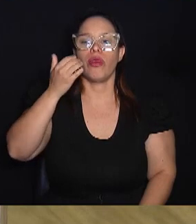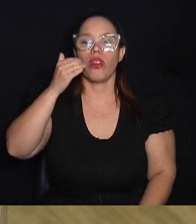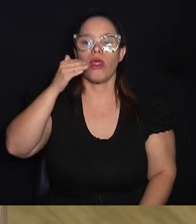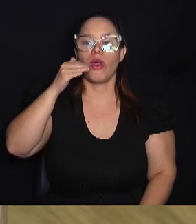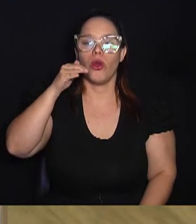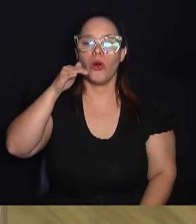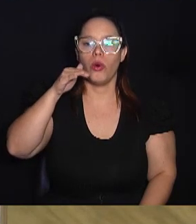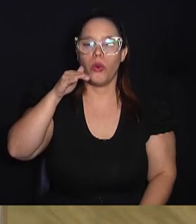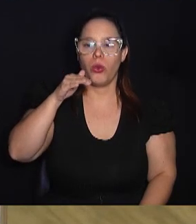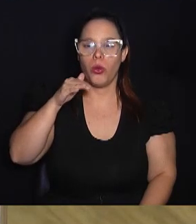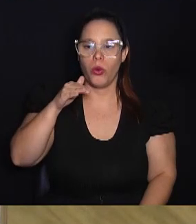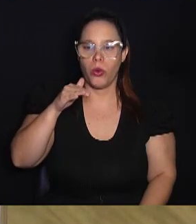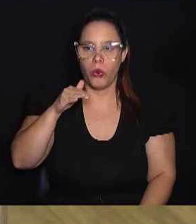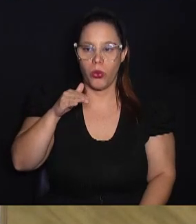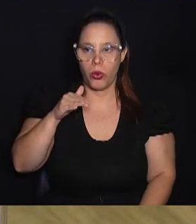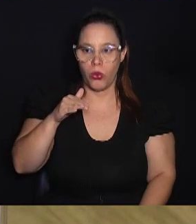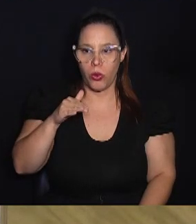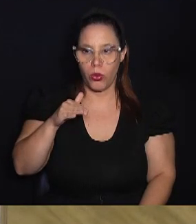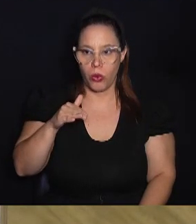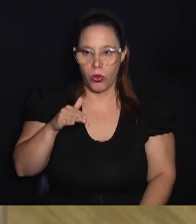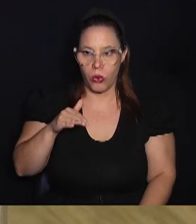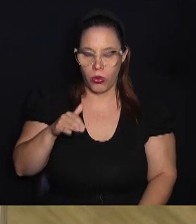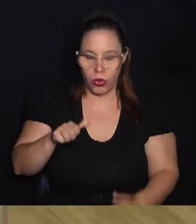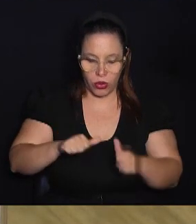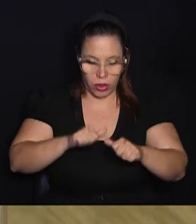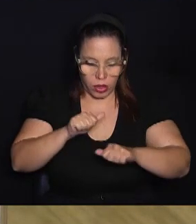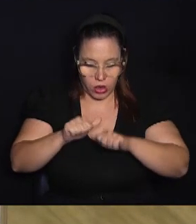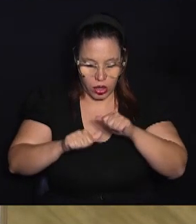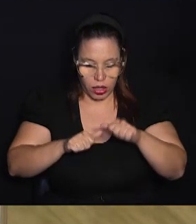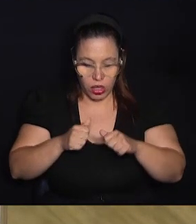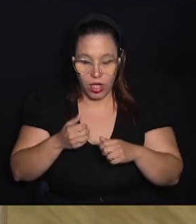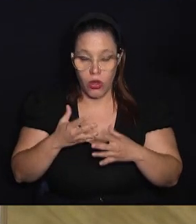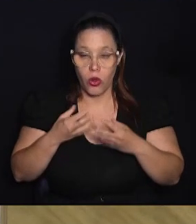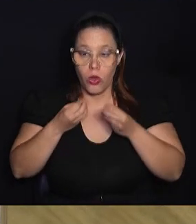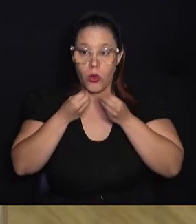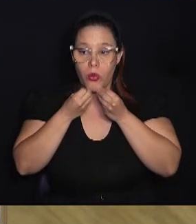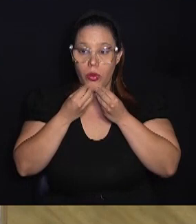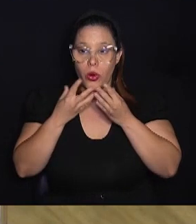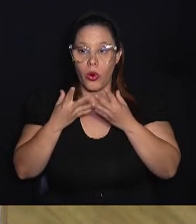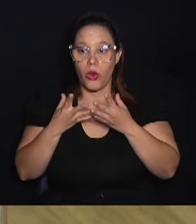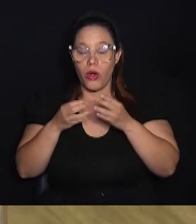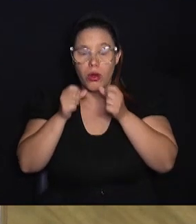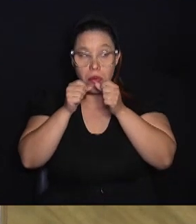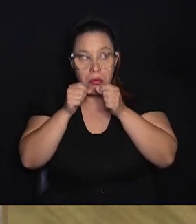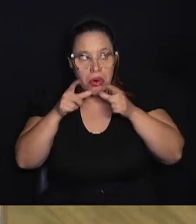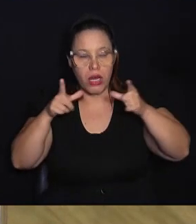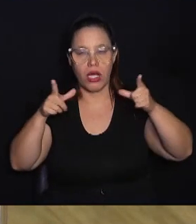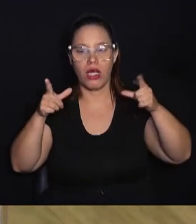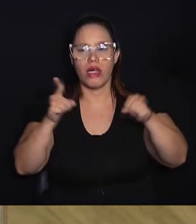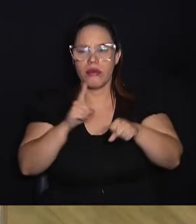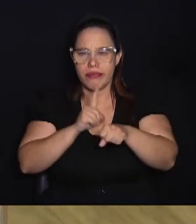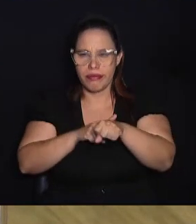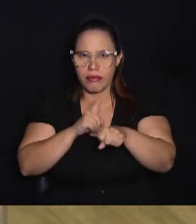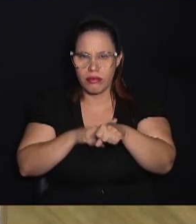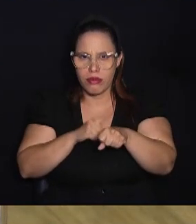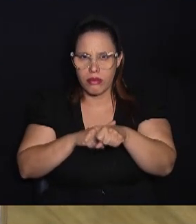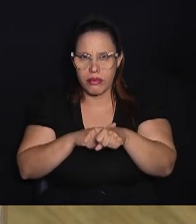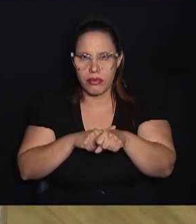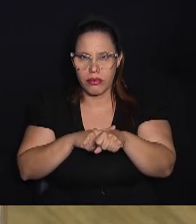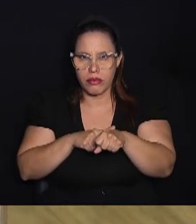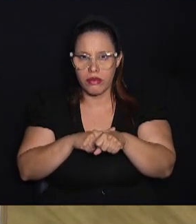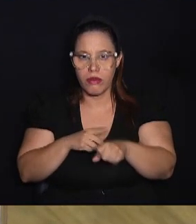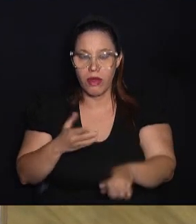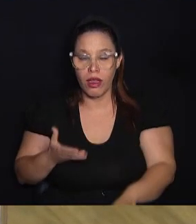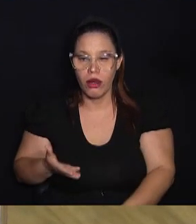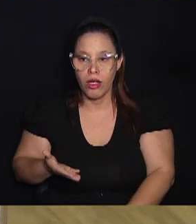fazer essa transição ser fluída amplia um pouquinho mais o tempo que você tá levando para inspirar e para